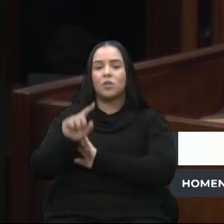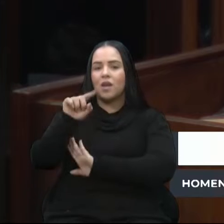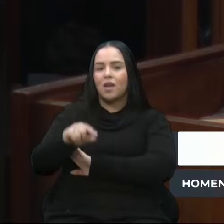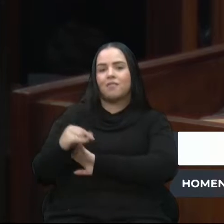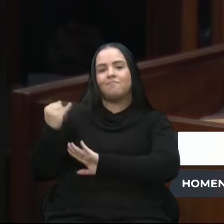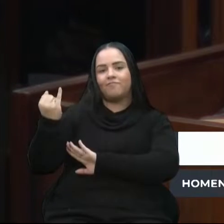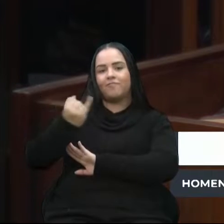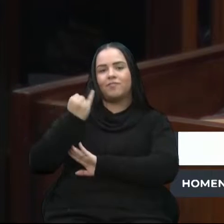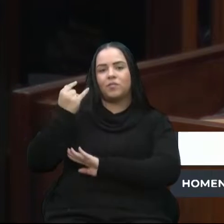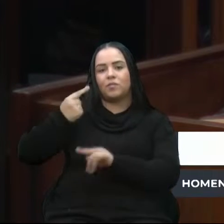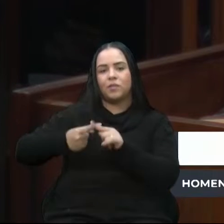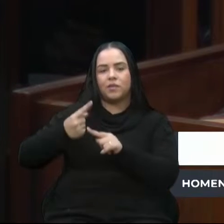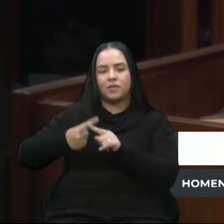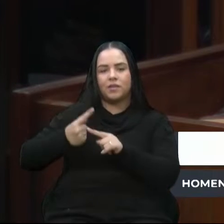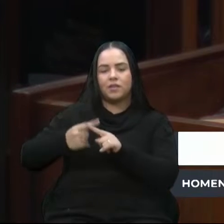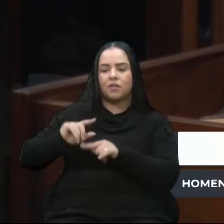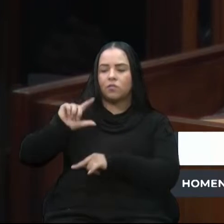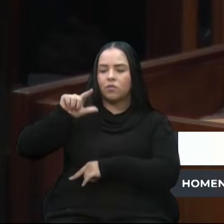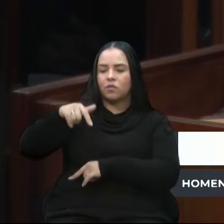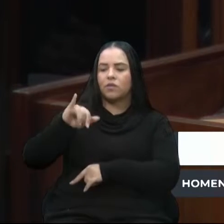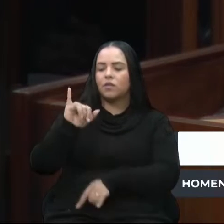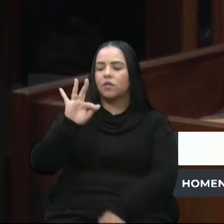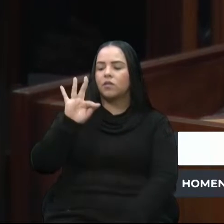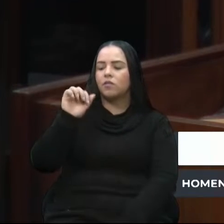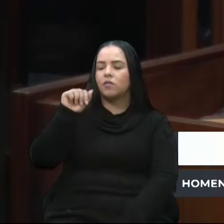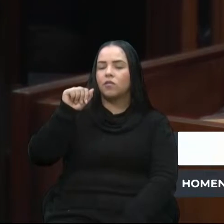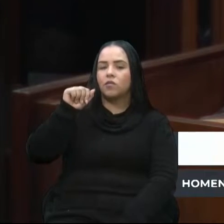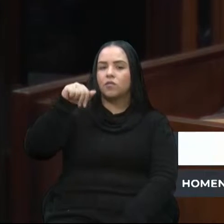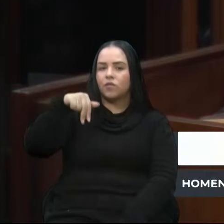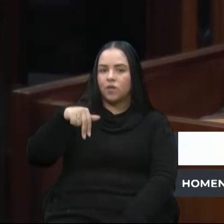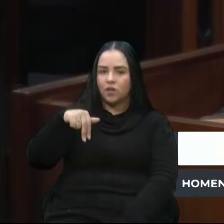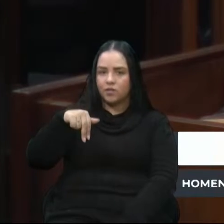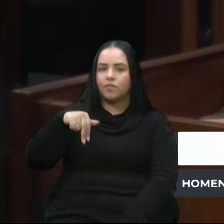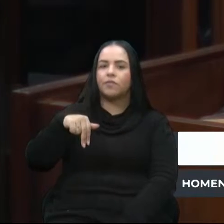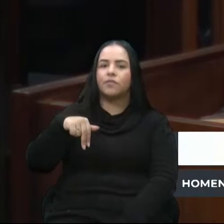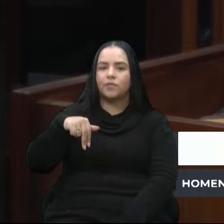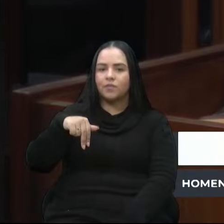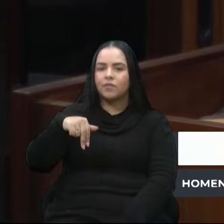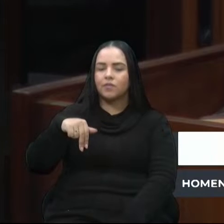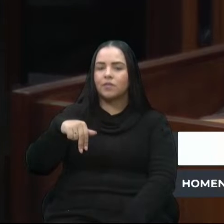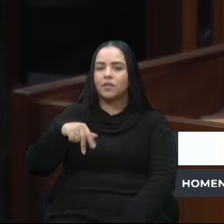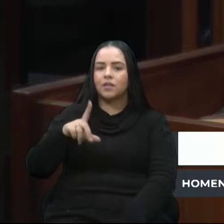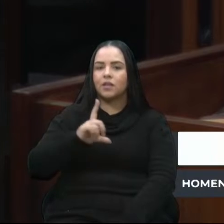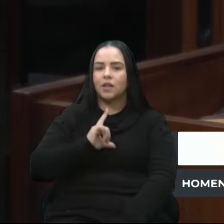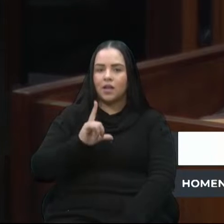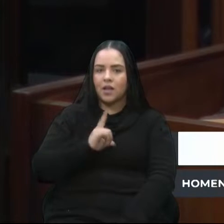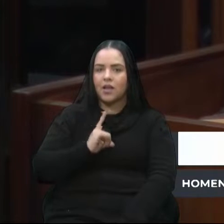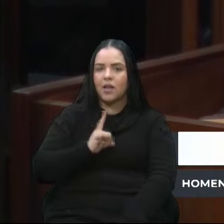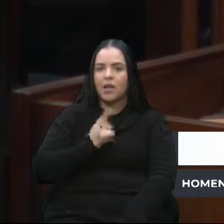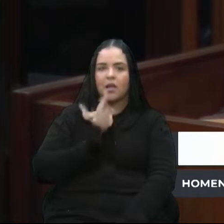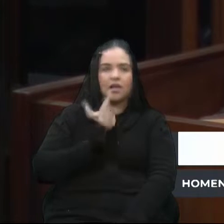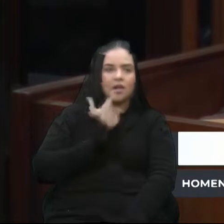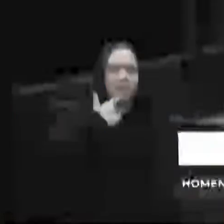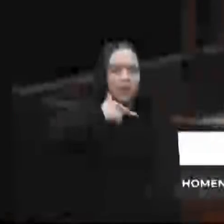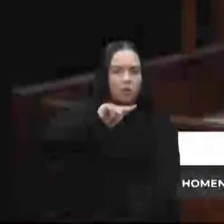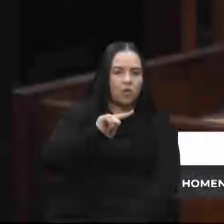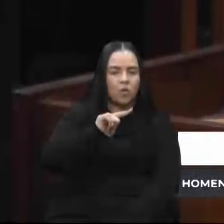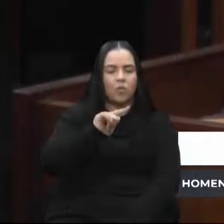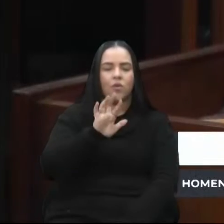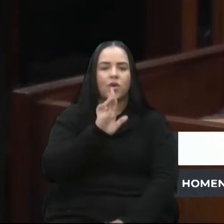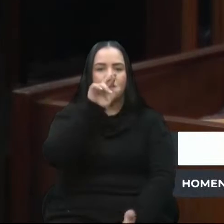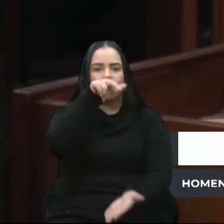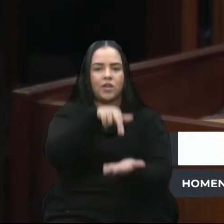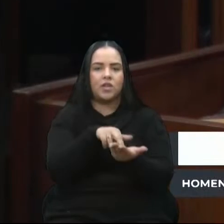importante. Depois que o IFAM promulgou a língua italiana como língua de referência cultural brasileira, a partir